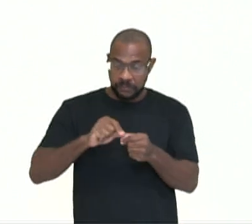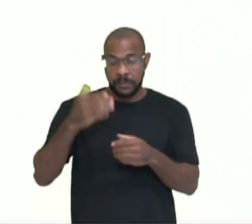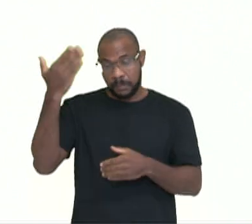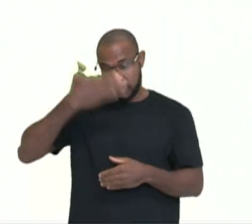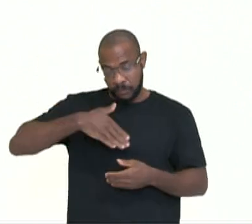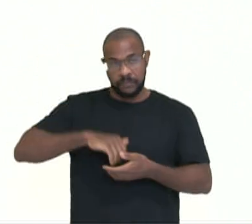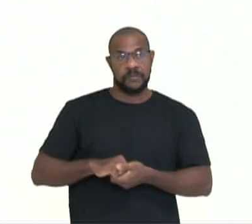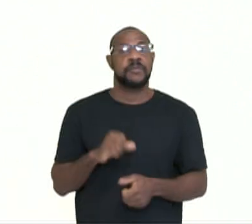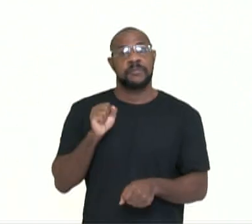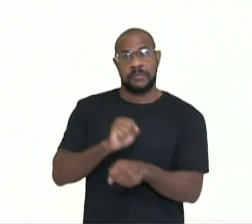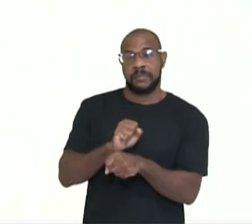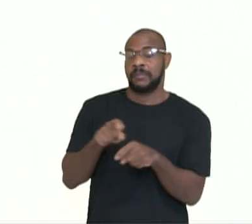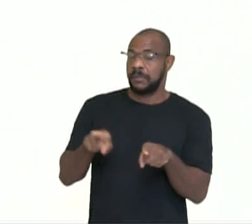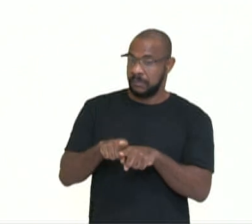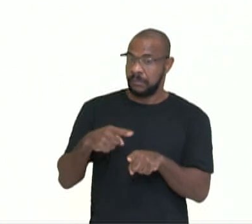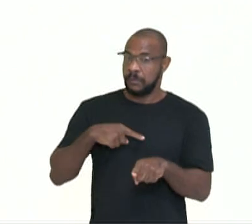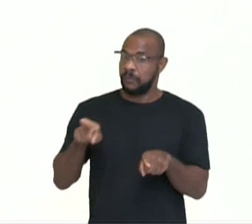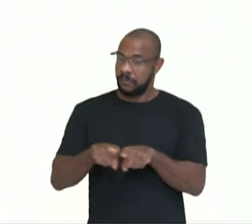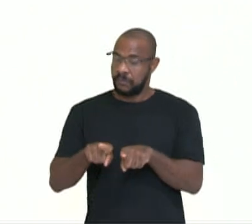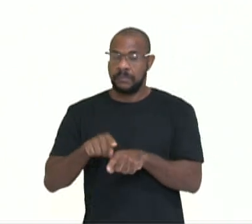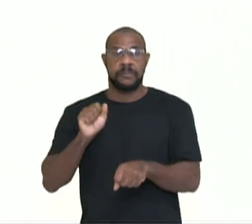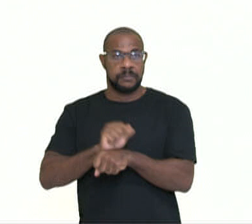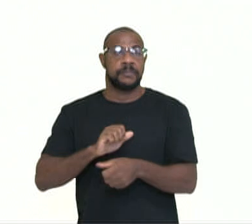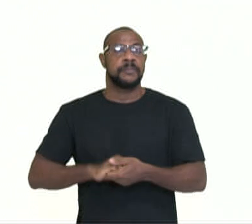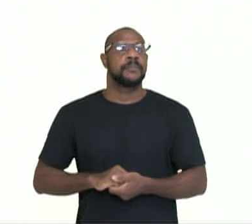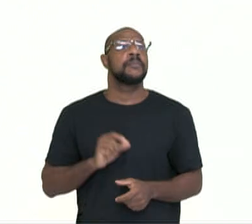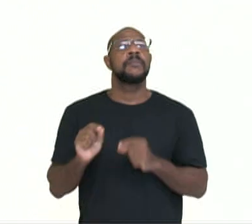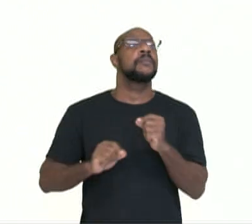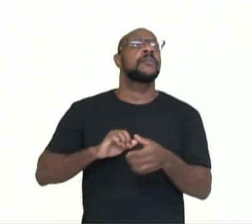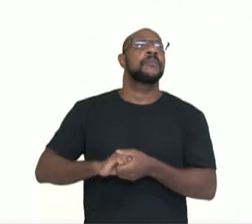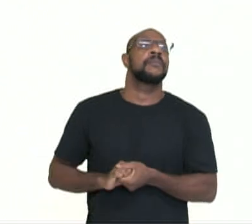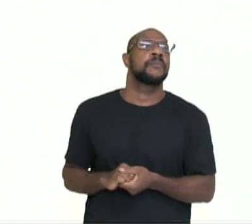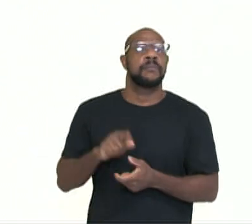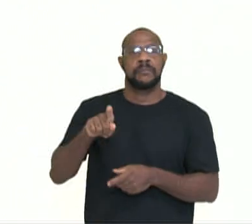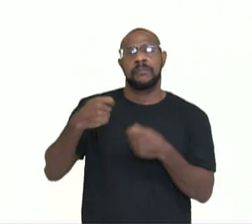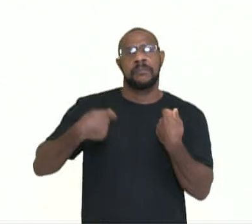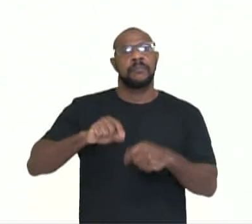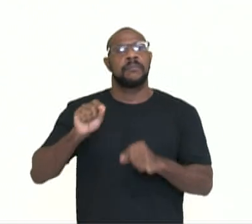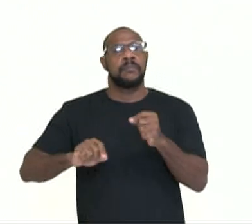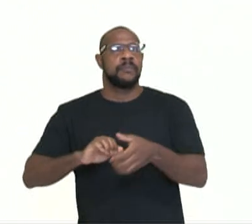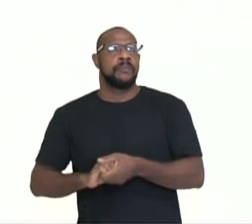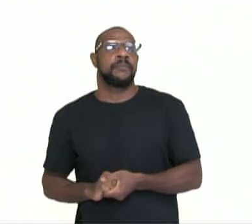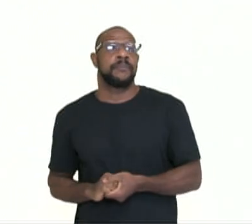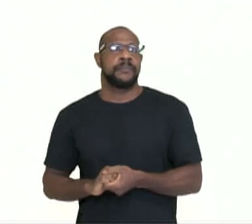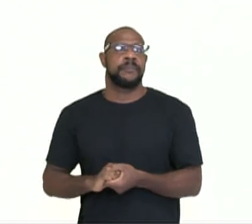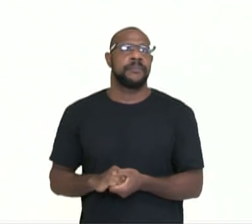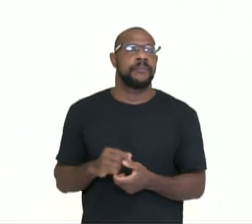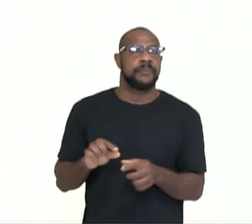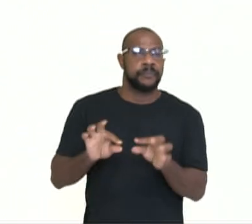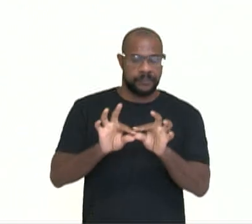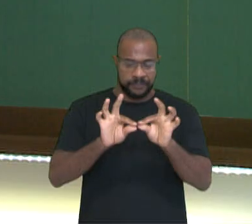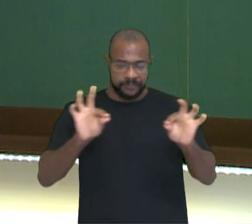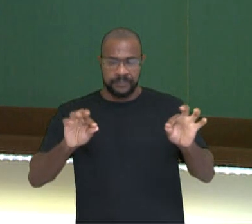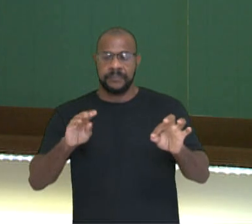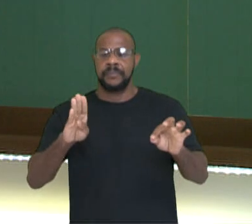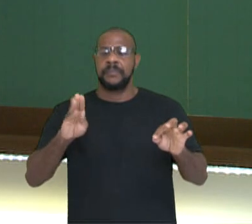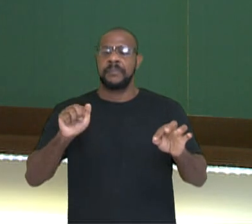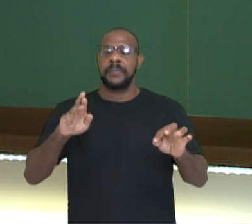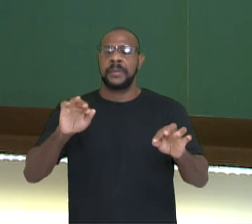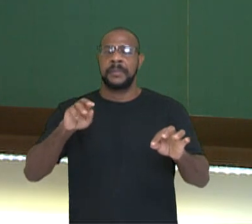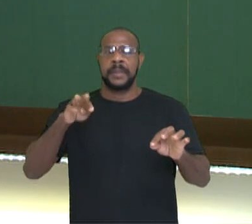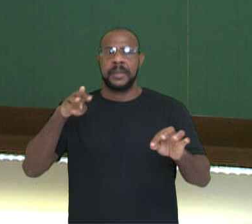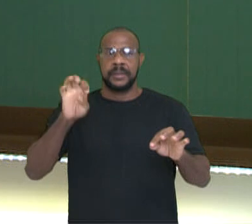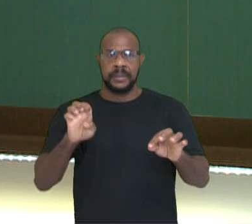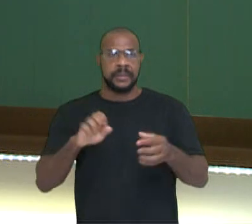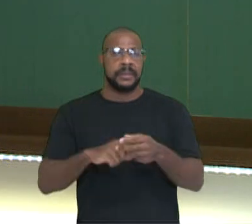vou estar esperando também, tá? Então, o que vocês vão fazer? Vocês vão precisar, a princípio, de um pedaço de barbante,